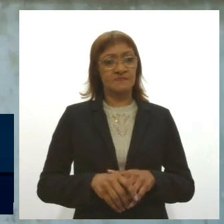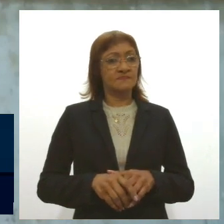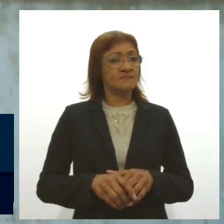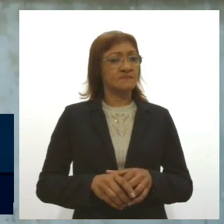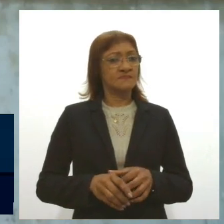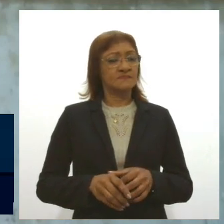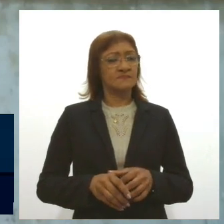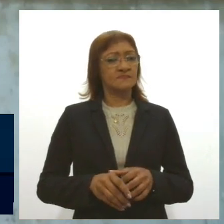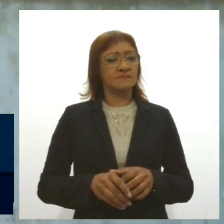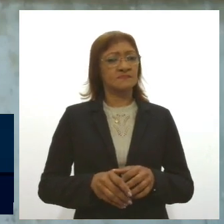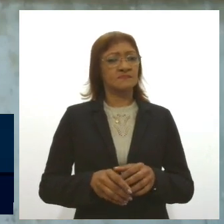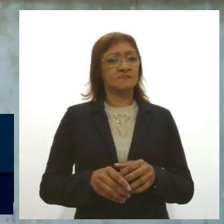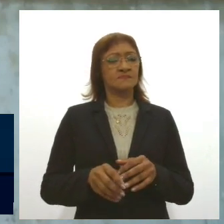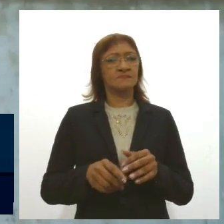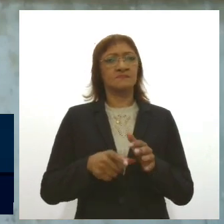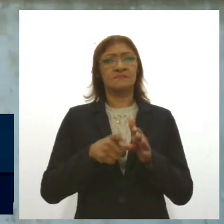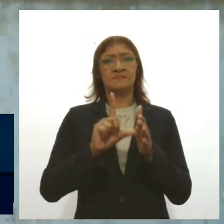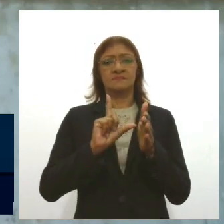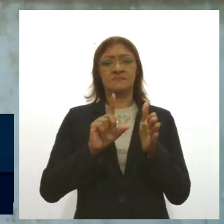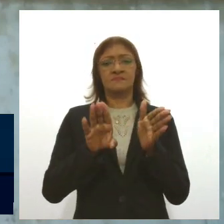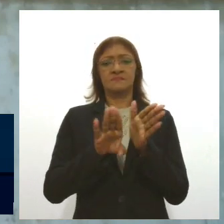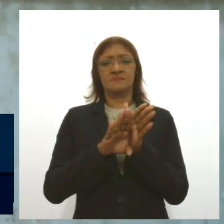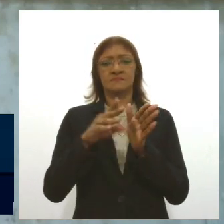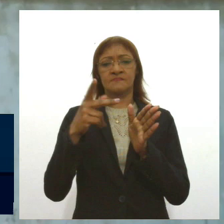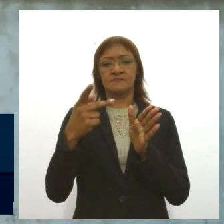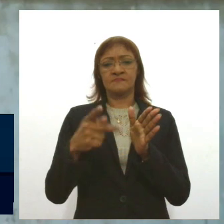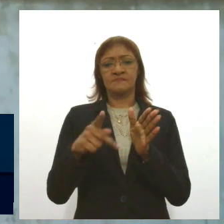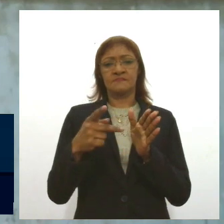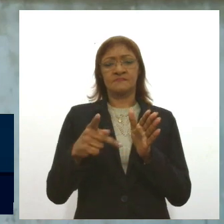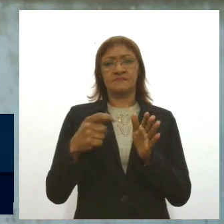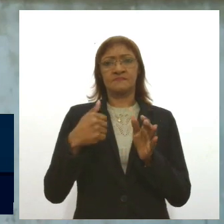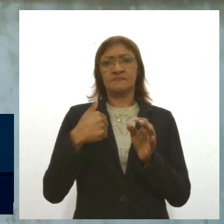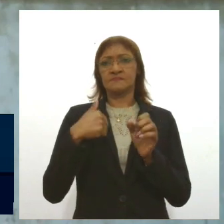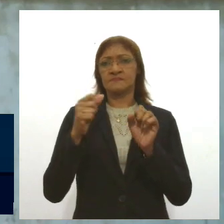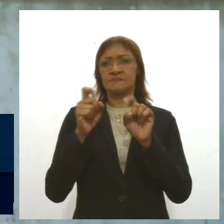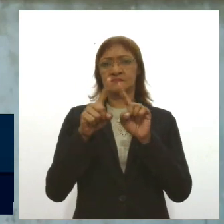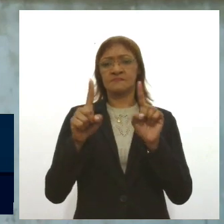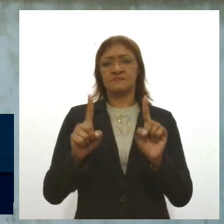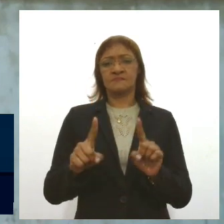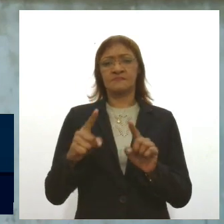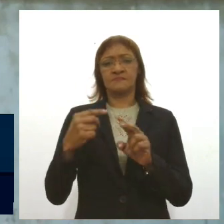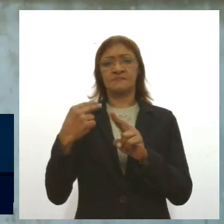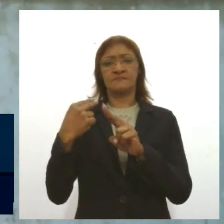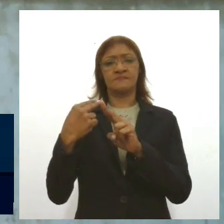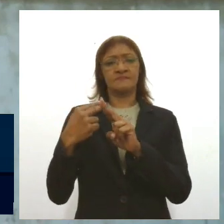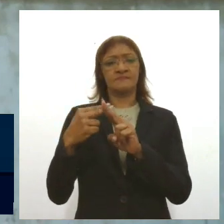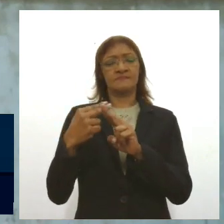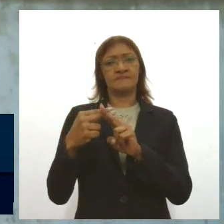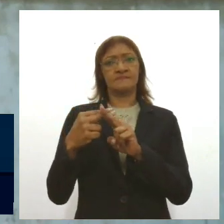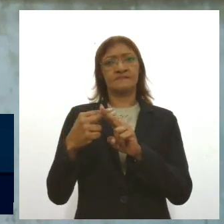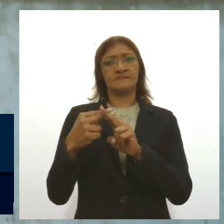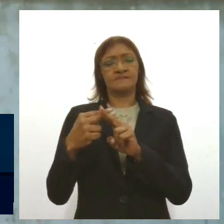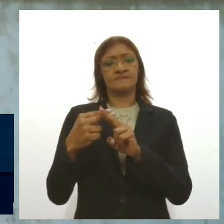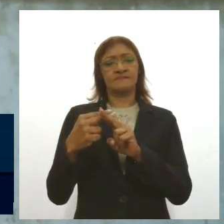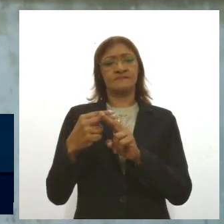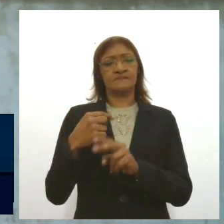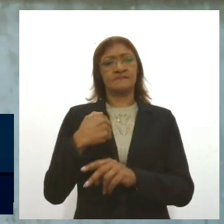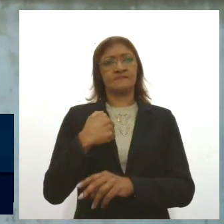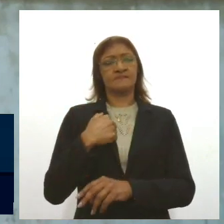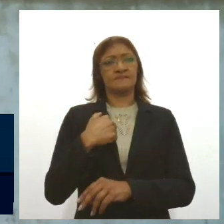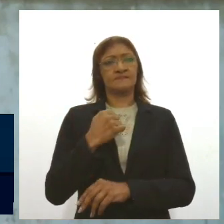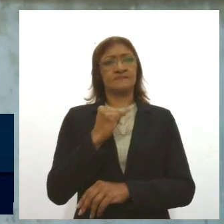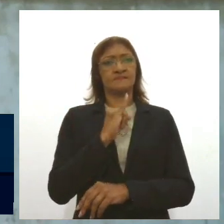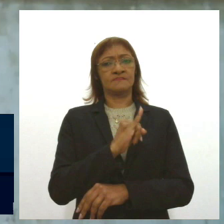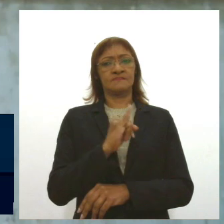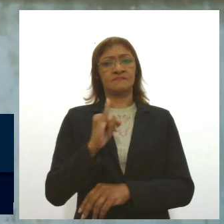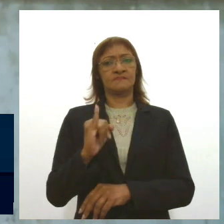de vir para essa casa, eu como funcionário da Caixa Econômica Federal, e fui instrutor da Caixa há